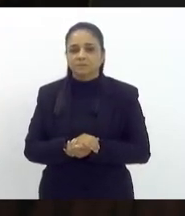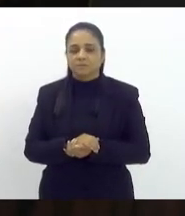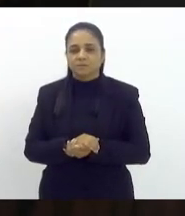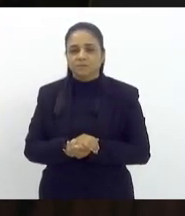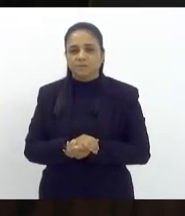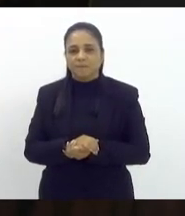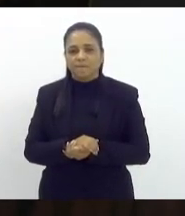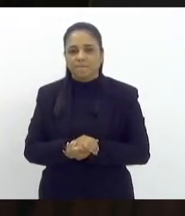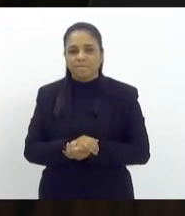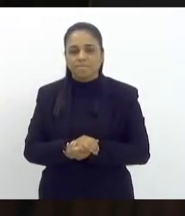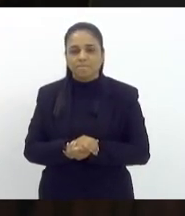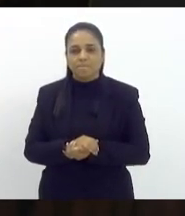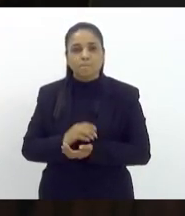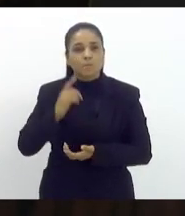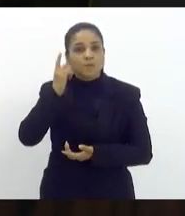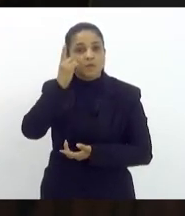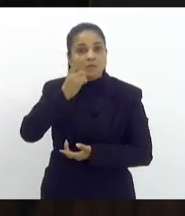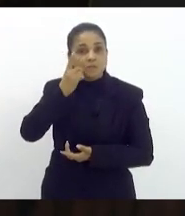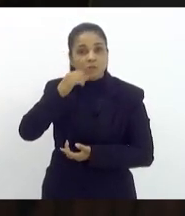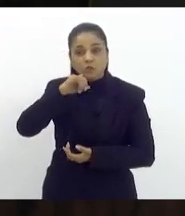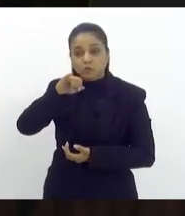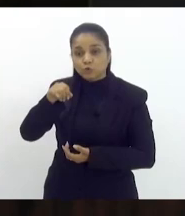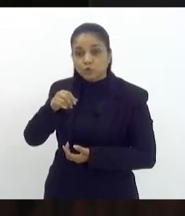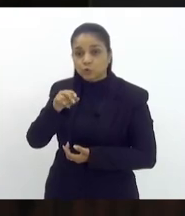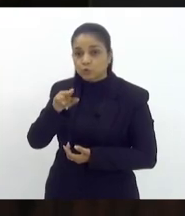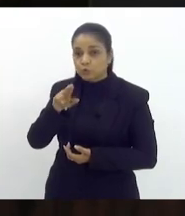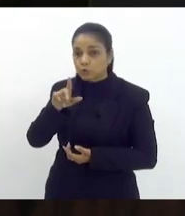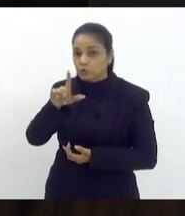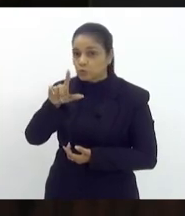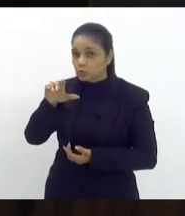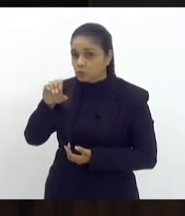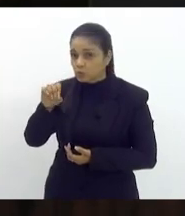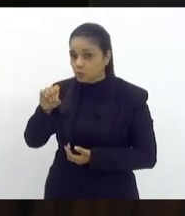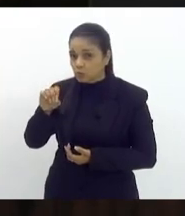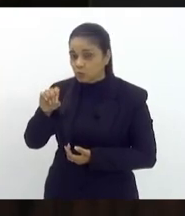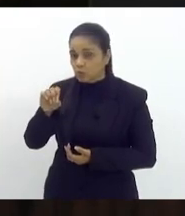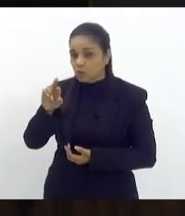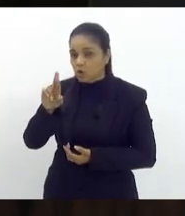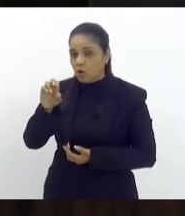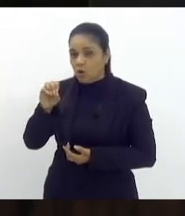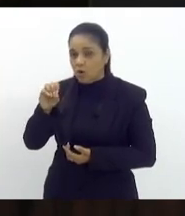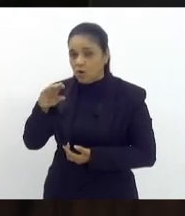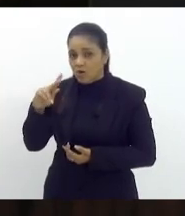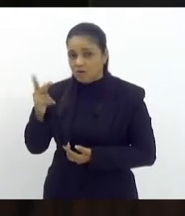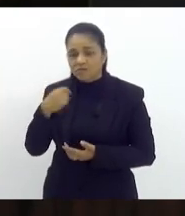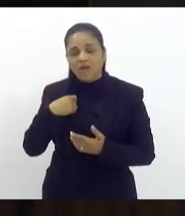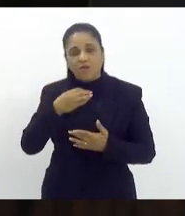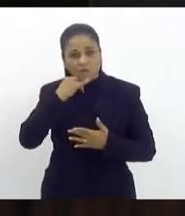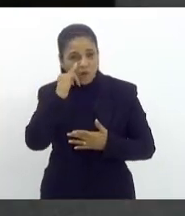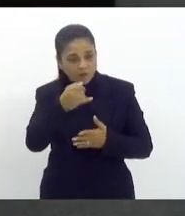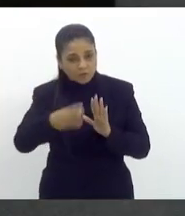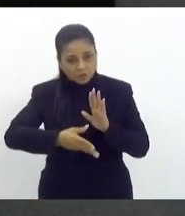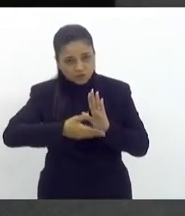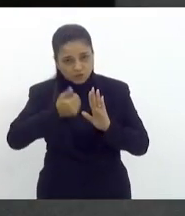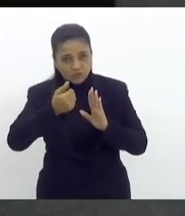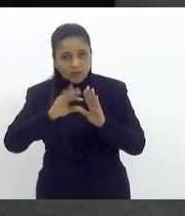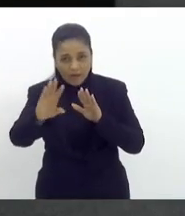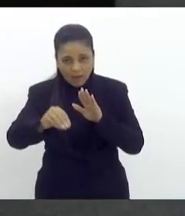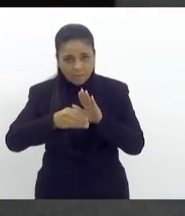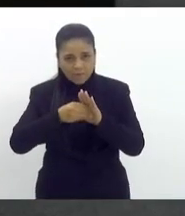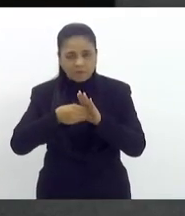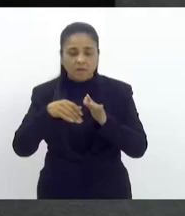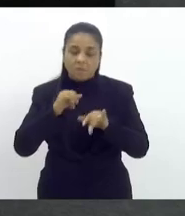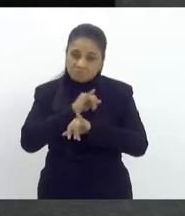do deputado Júlio Rocha eu tinha te falado que a gente retirou a emenda não só para ressaltar a senhora presidente que a gente tem